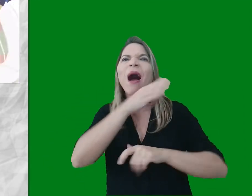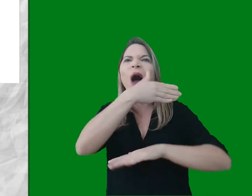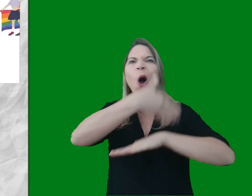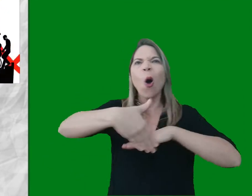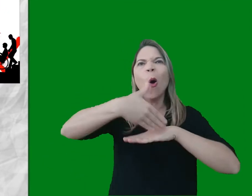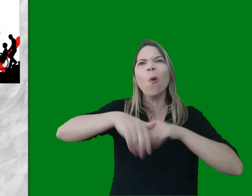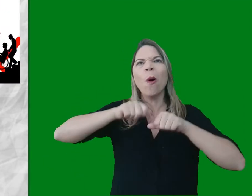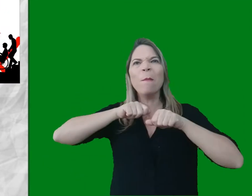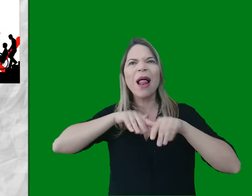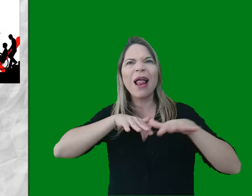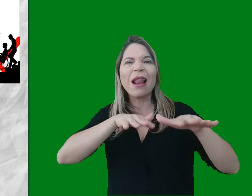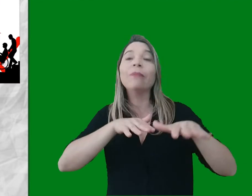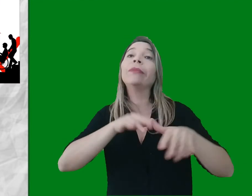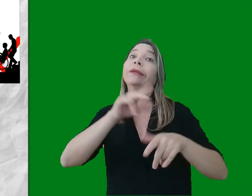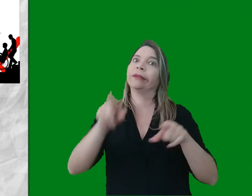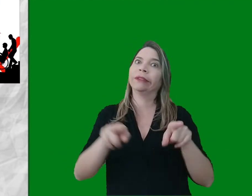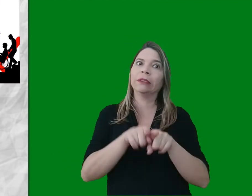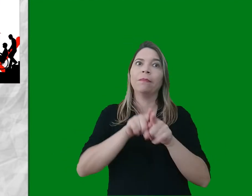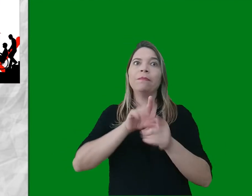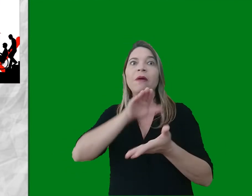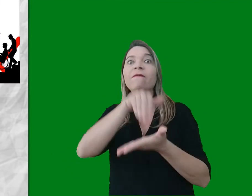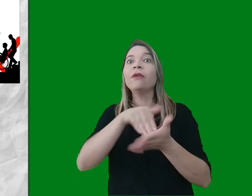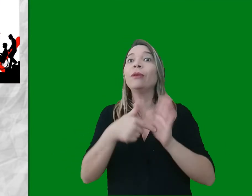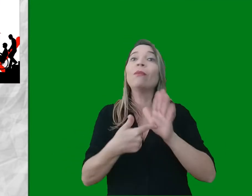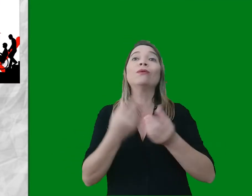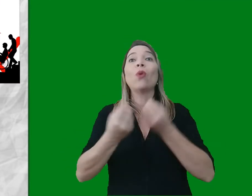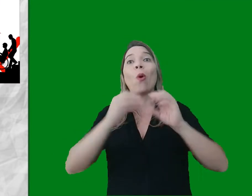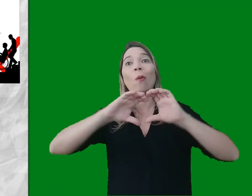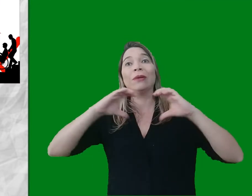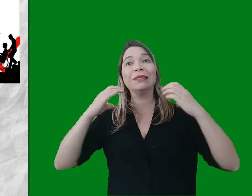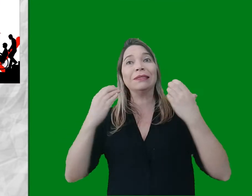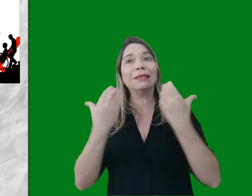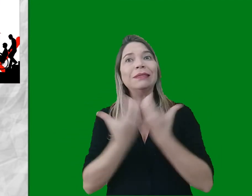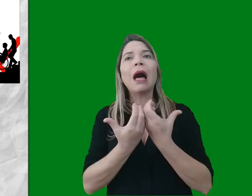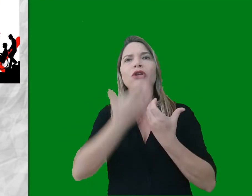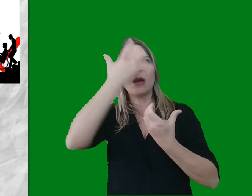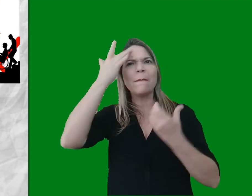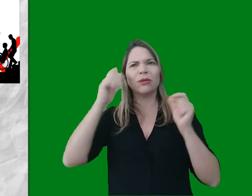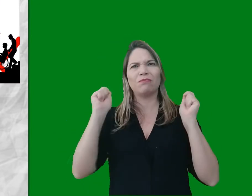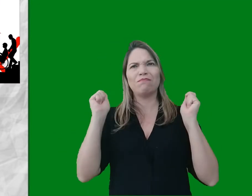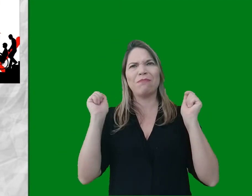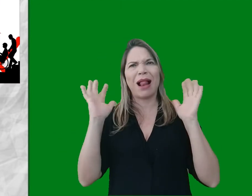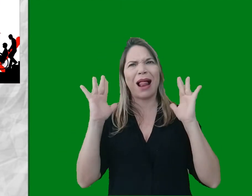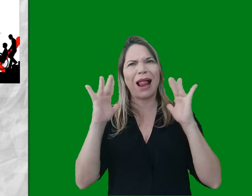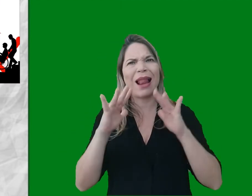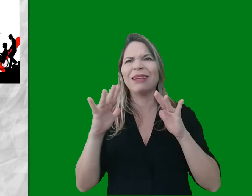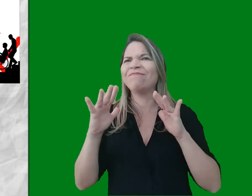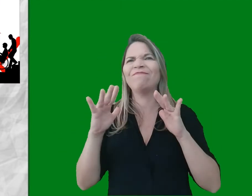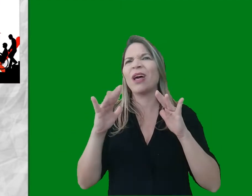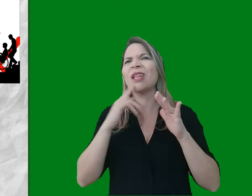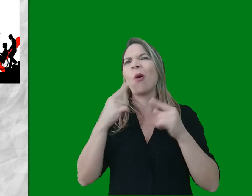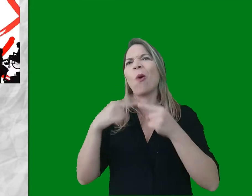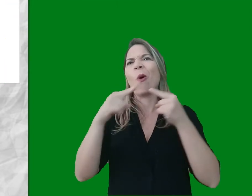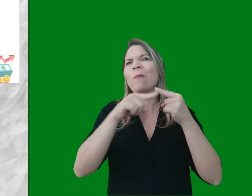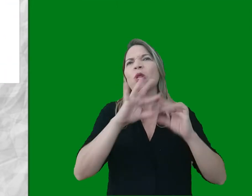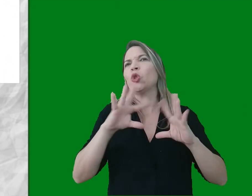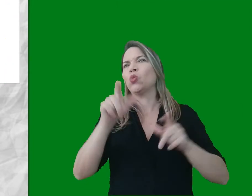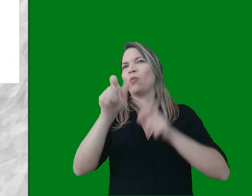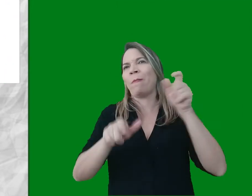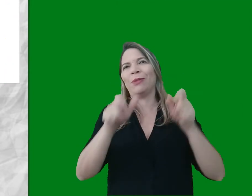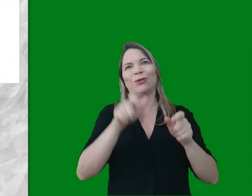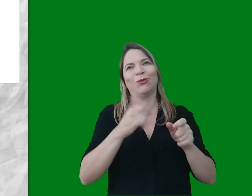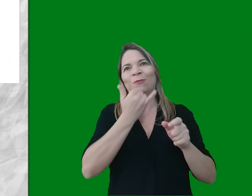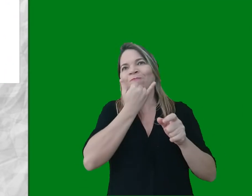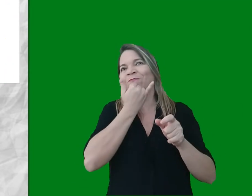fim, problematizam a nova ambientação dos estádios que, em certa medida, não são receptivos para todos os tipos de torcedor. Entre